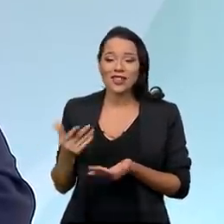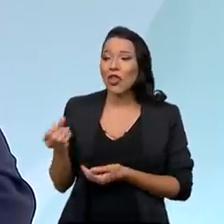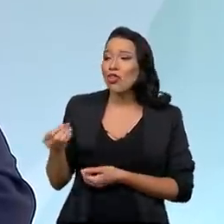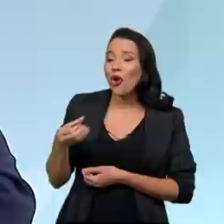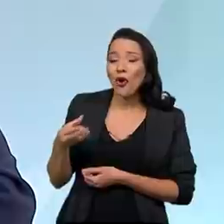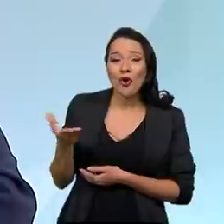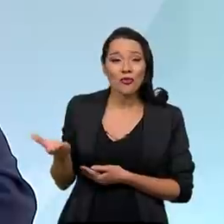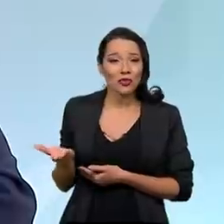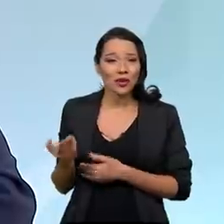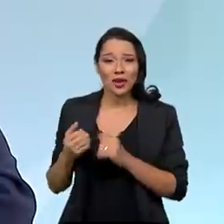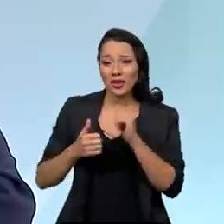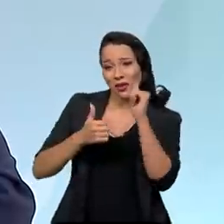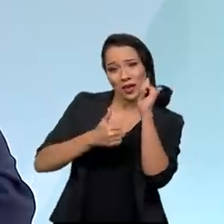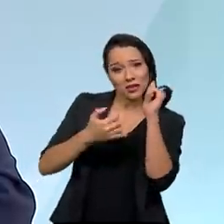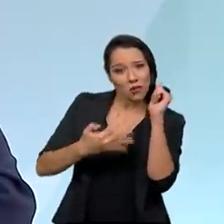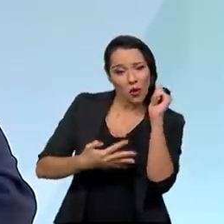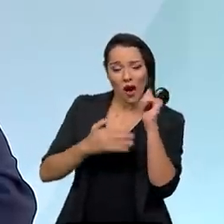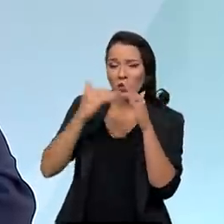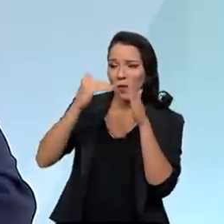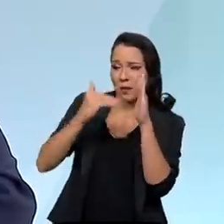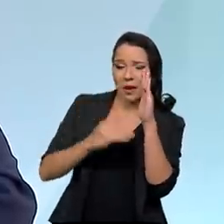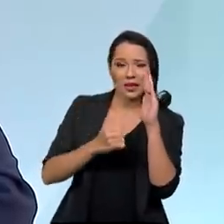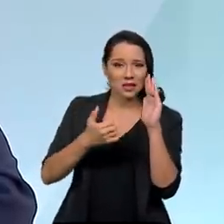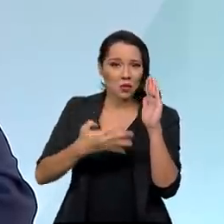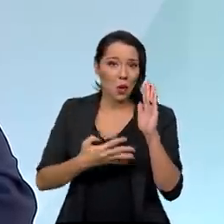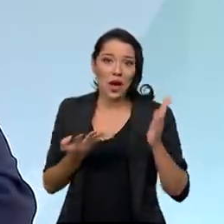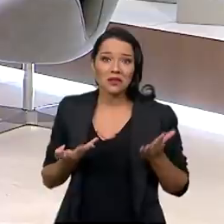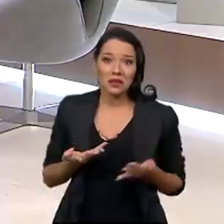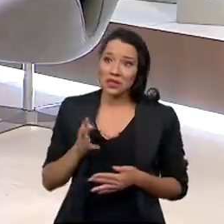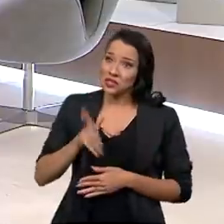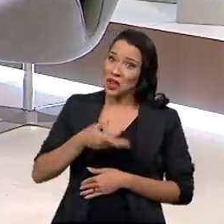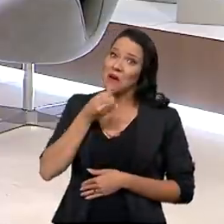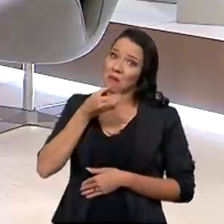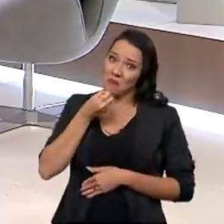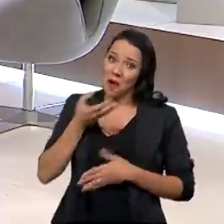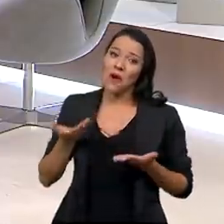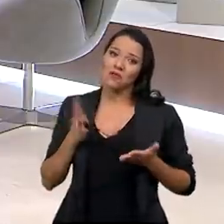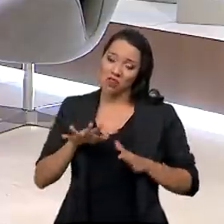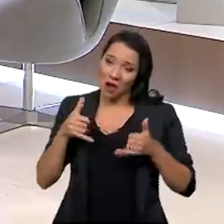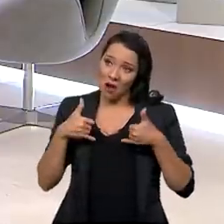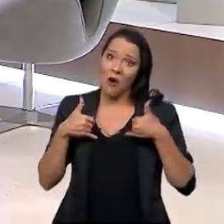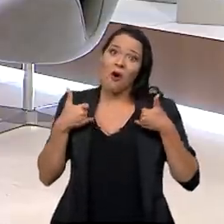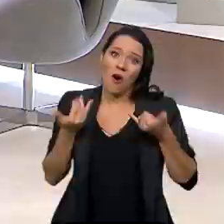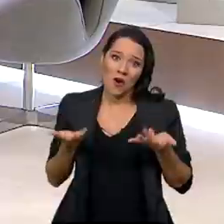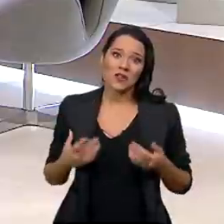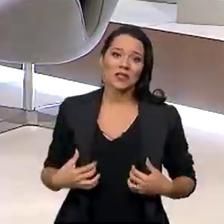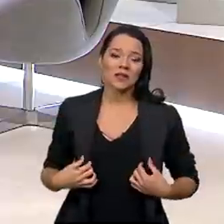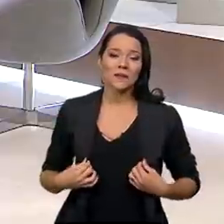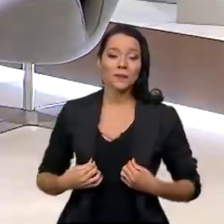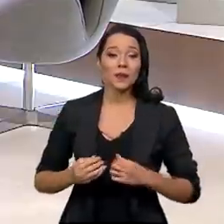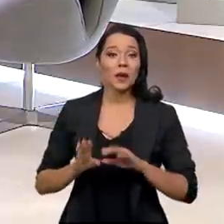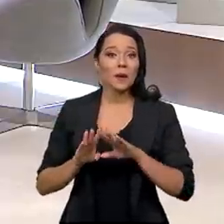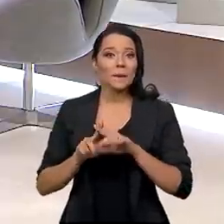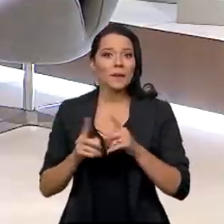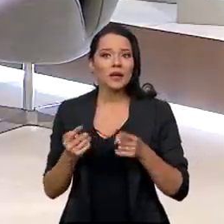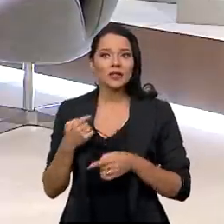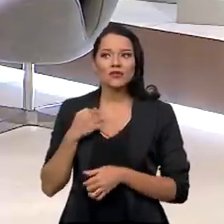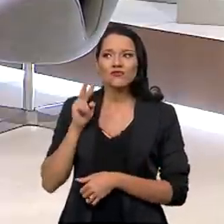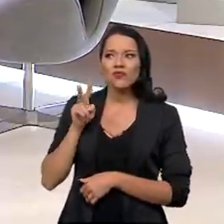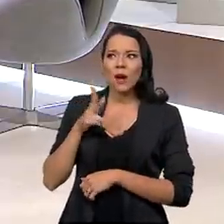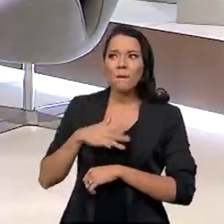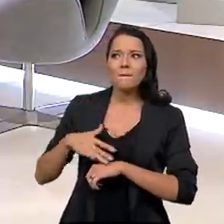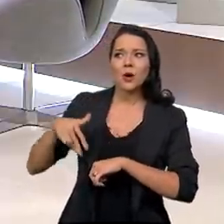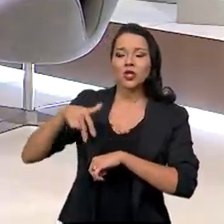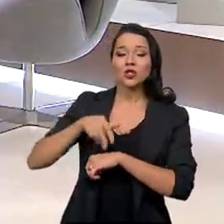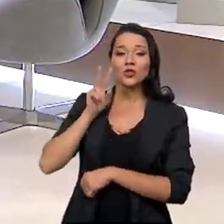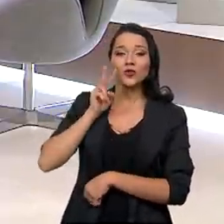jovens, o 14º lugar é um lugar de muita honraria. Acredito que já é uma posição honrosa. É grande honraria. Mas nós não perdemos aquela posição